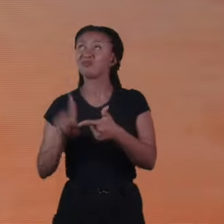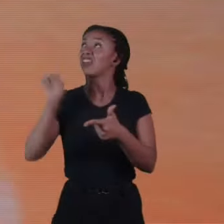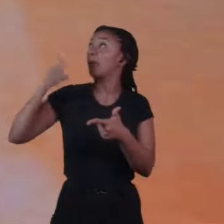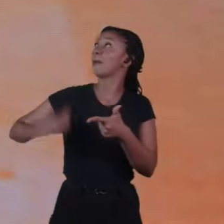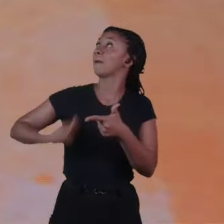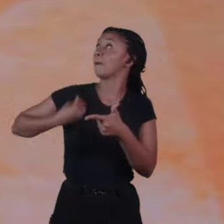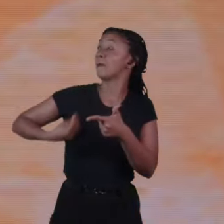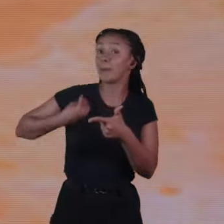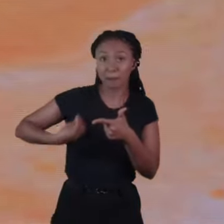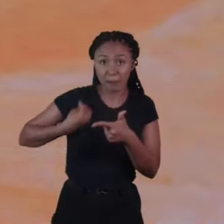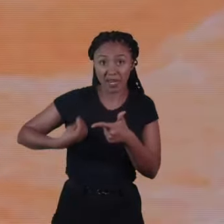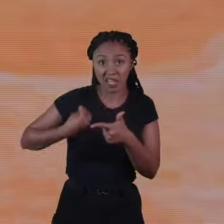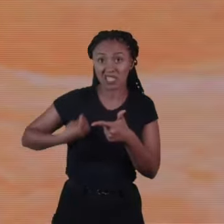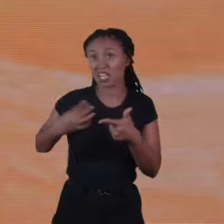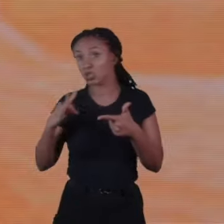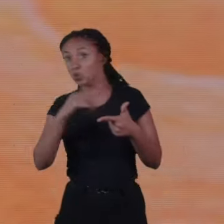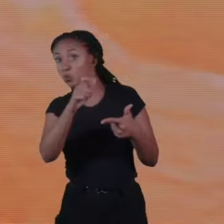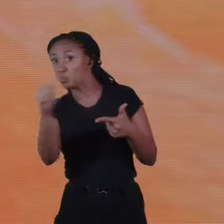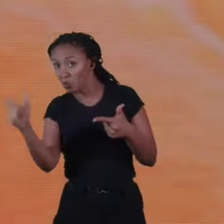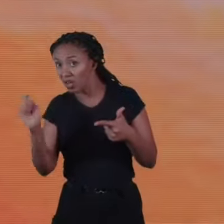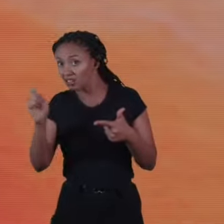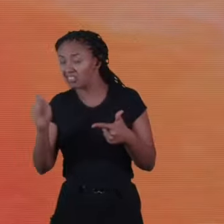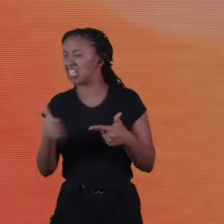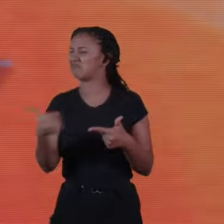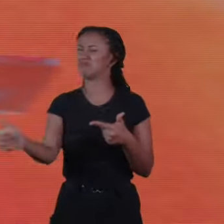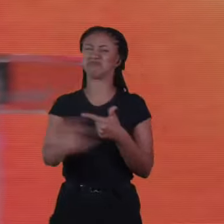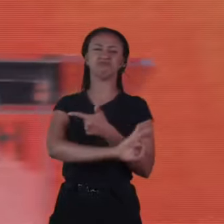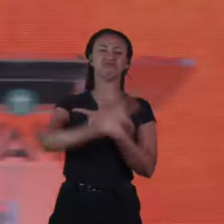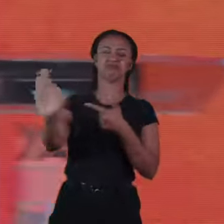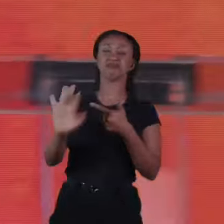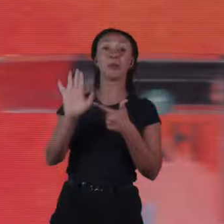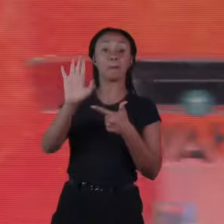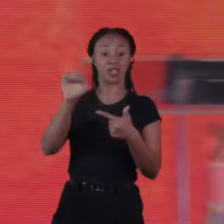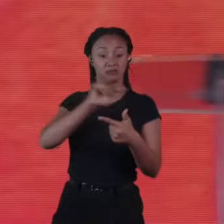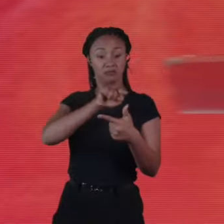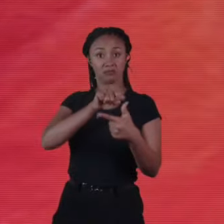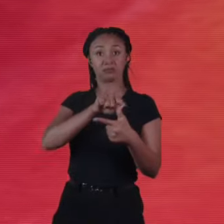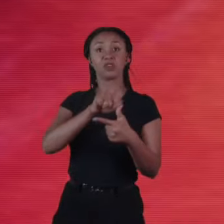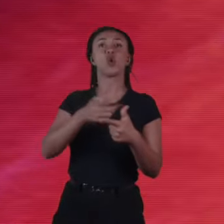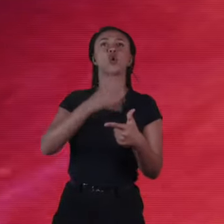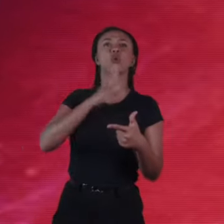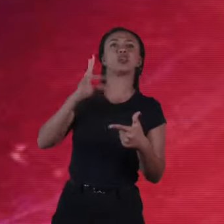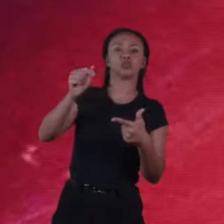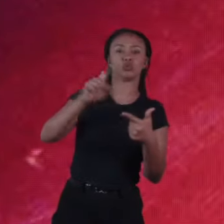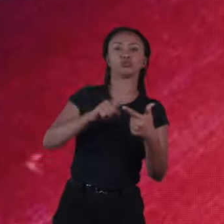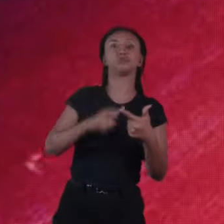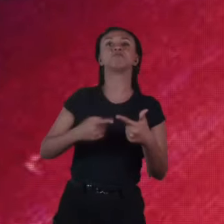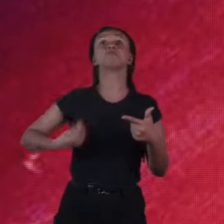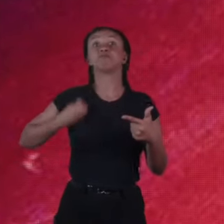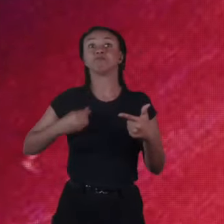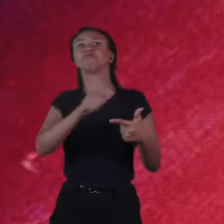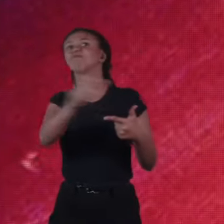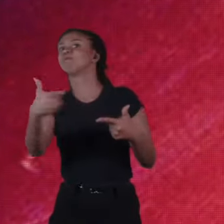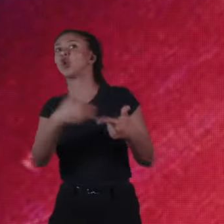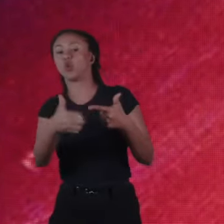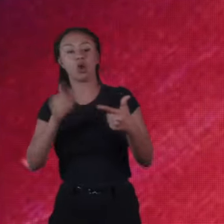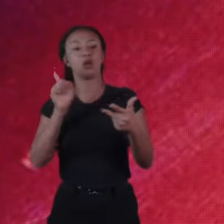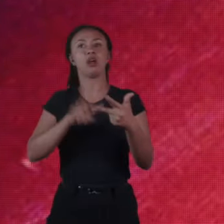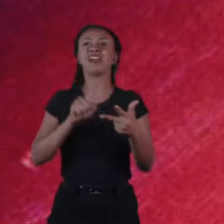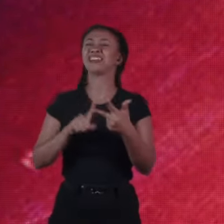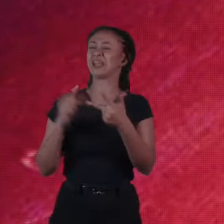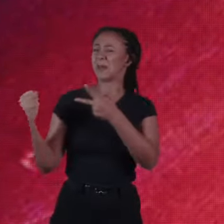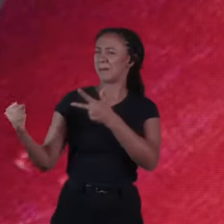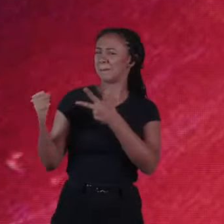Senhor é onipresente, que bênção ainda maior. Mas o Senhor está presente, conhece tudo, mas é o Todo-Poderoso.